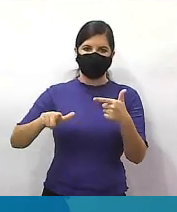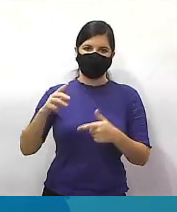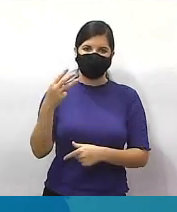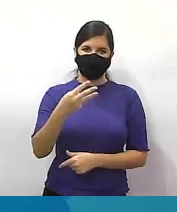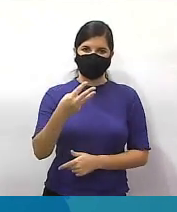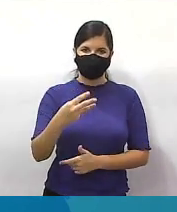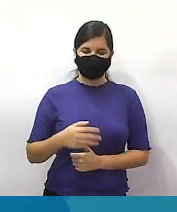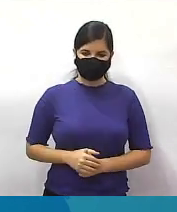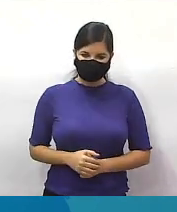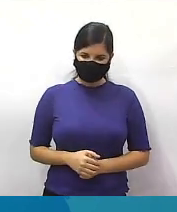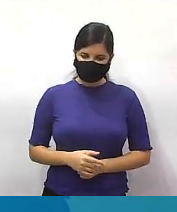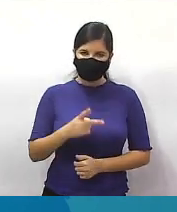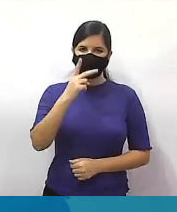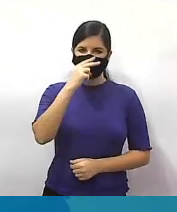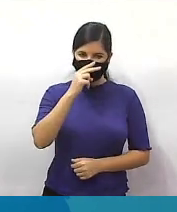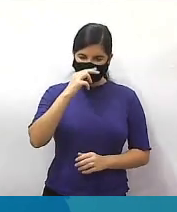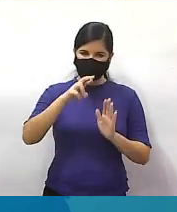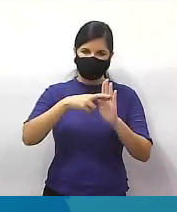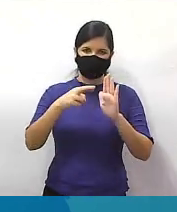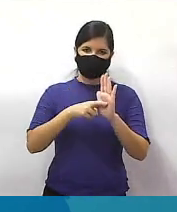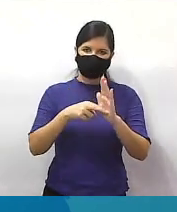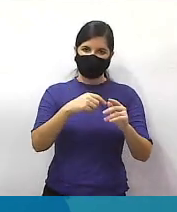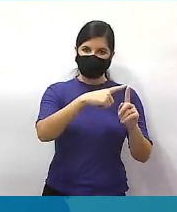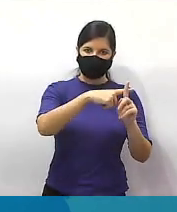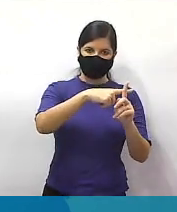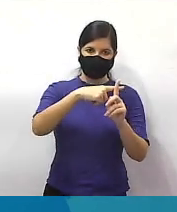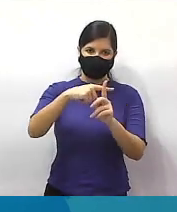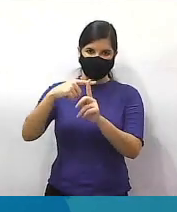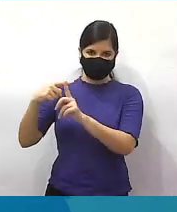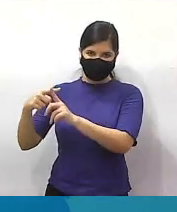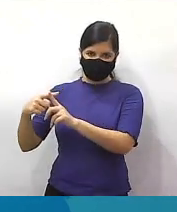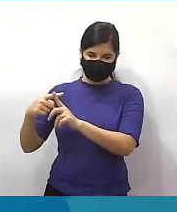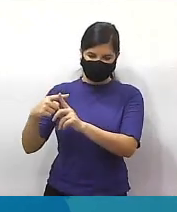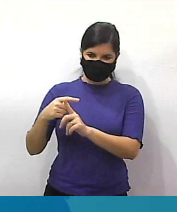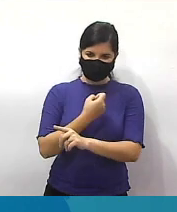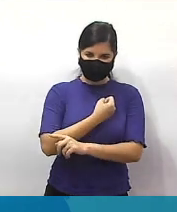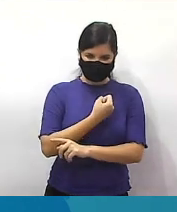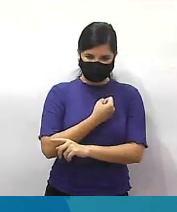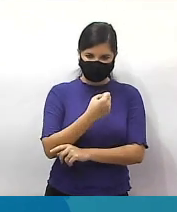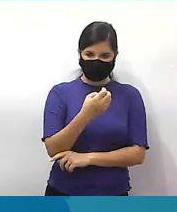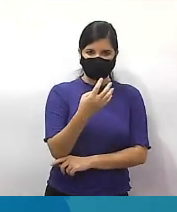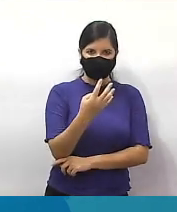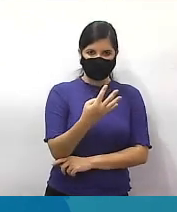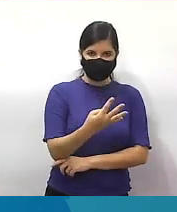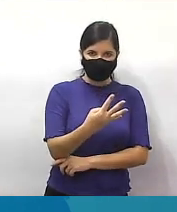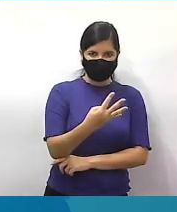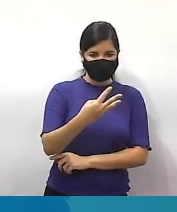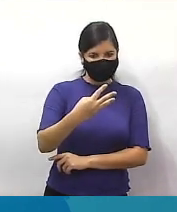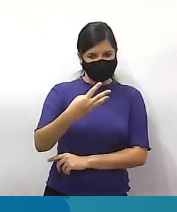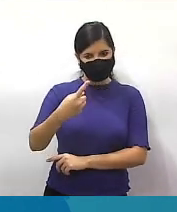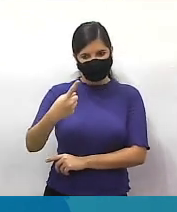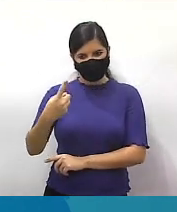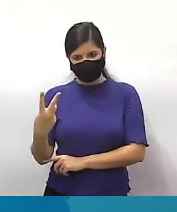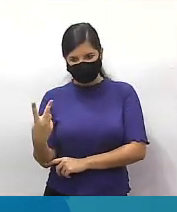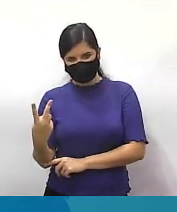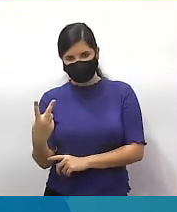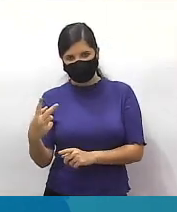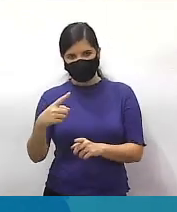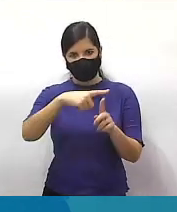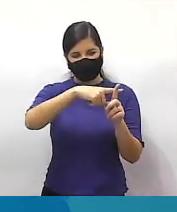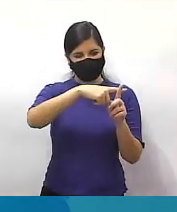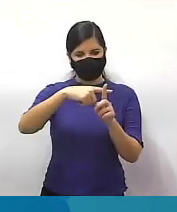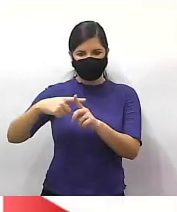vamos fazer a mesma regrinha. Eu vou somar esse valor os algarismos, os valores absolutos